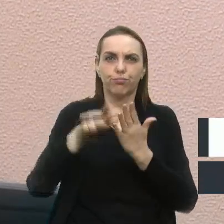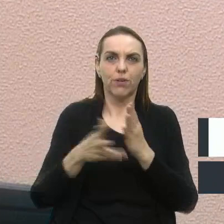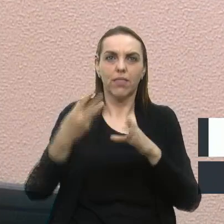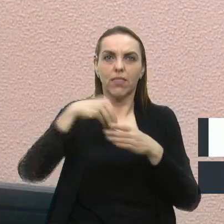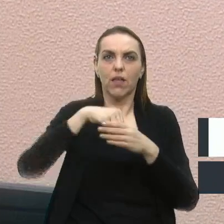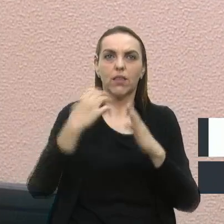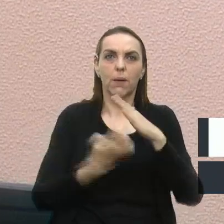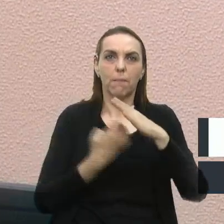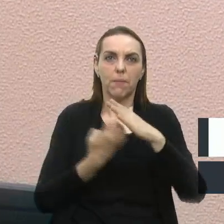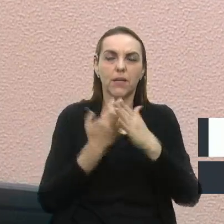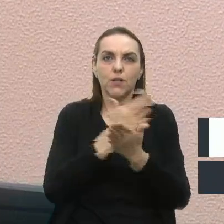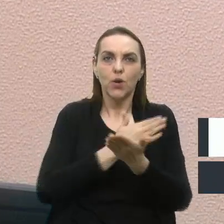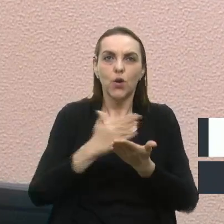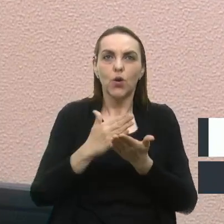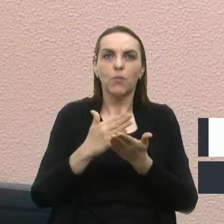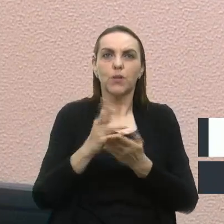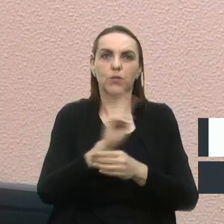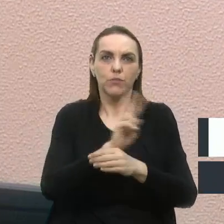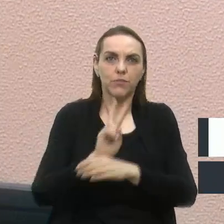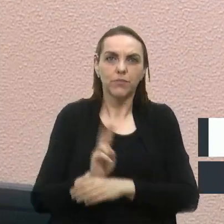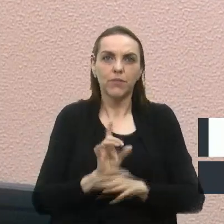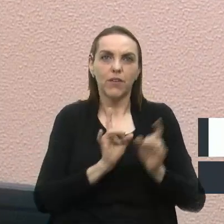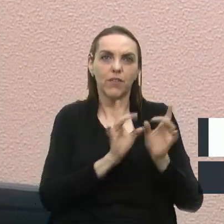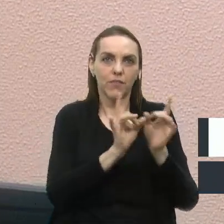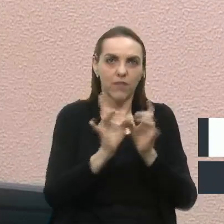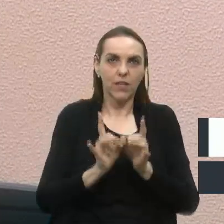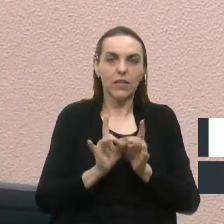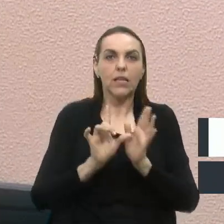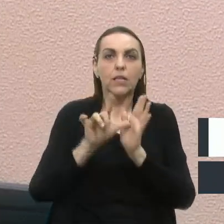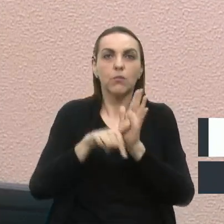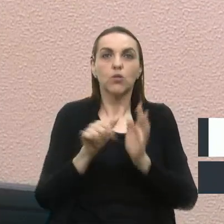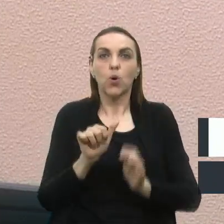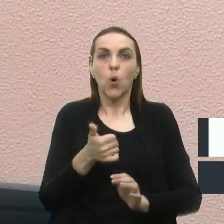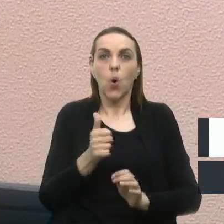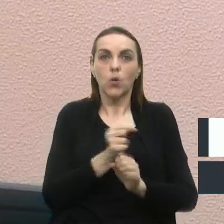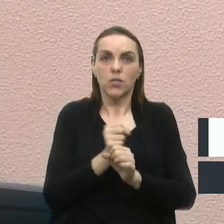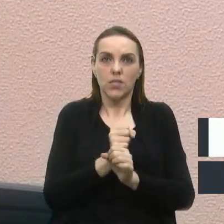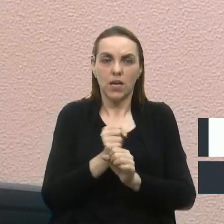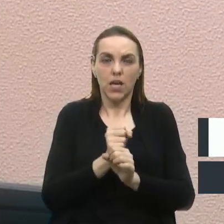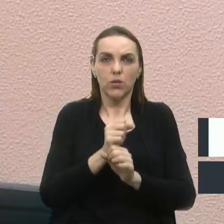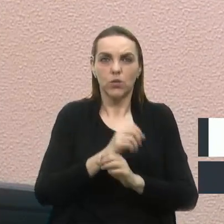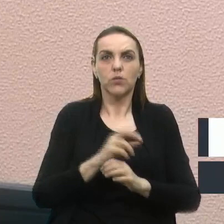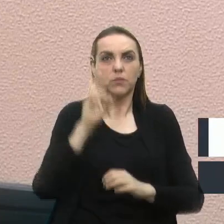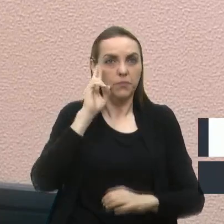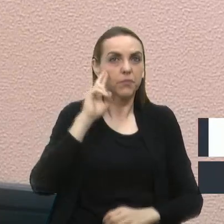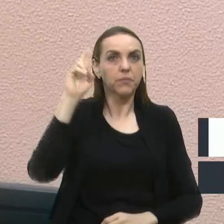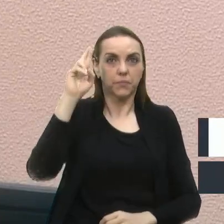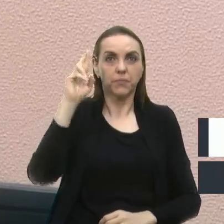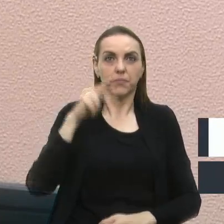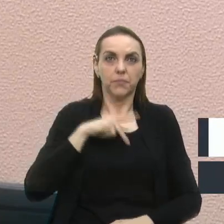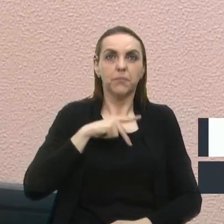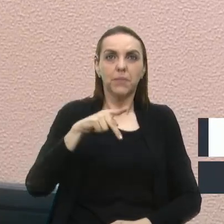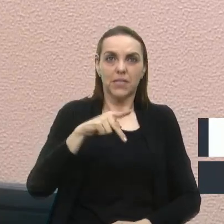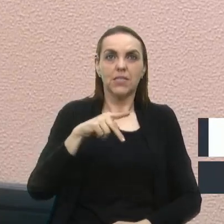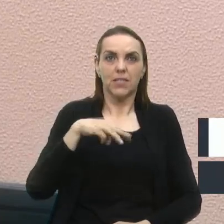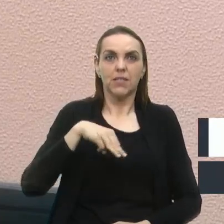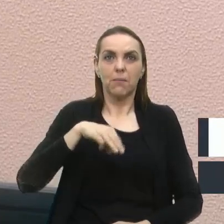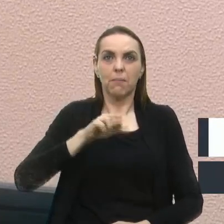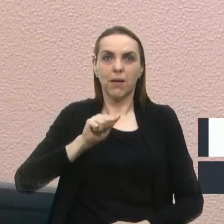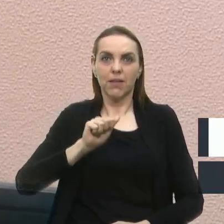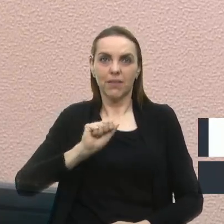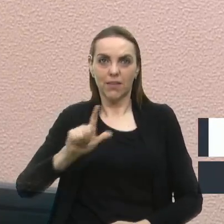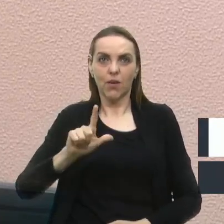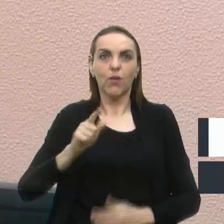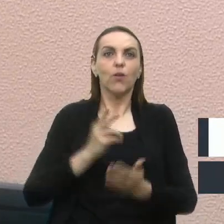iniciado como inspetor de vendas e, após 11 anos, chegou ao cargo de diretor-presidente, permanecendo até o ano